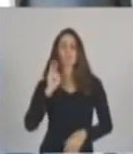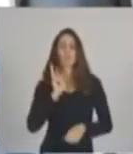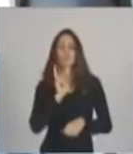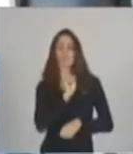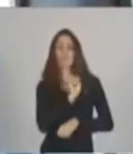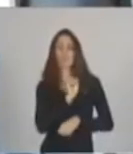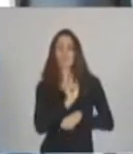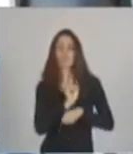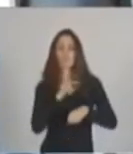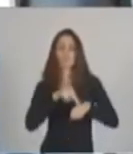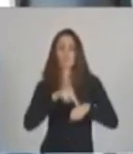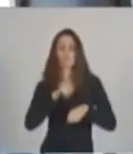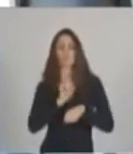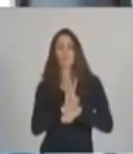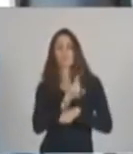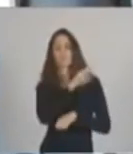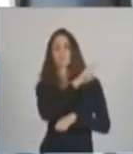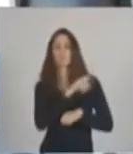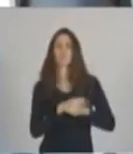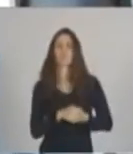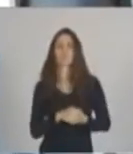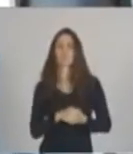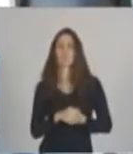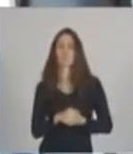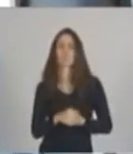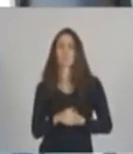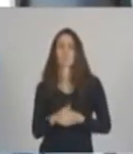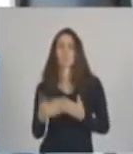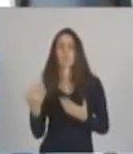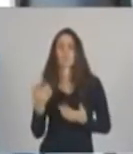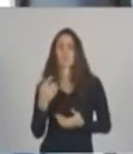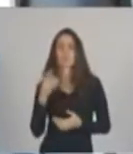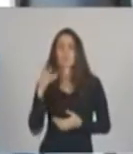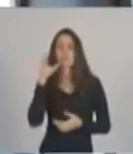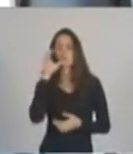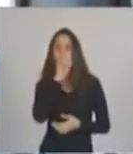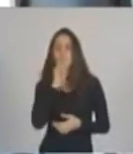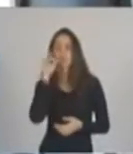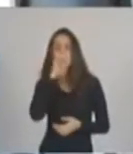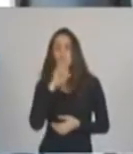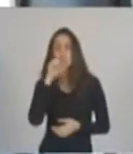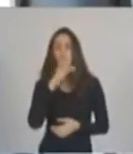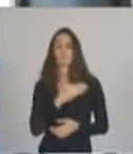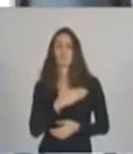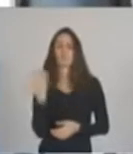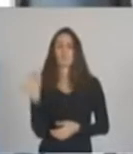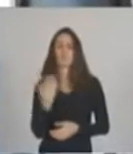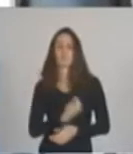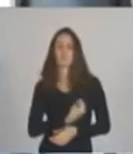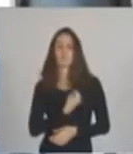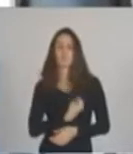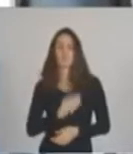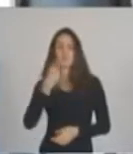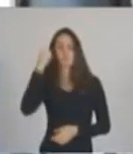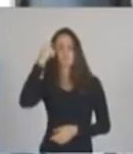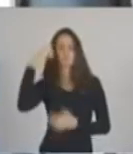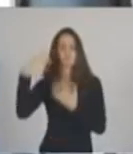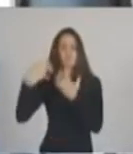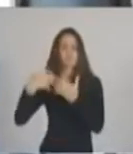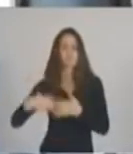Venécia. E a mãe da Marleninha veio a óbito agora, no final de semana, mas com muita vitalidade, com raciocínio